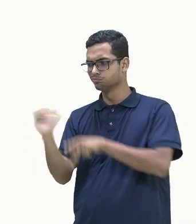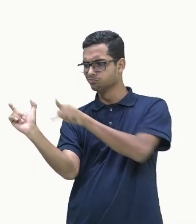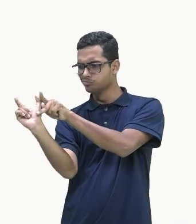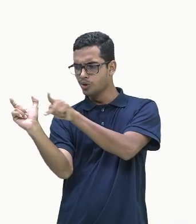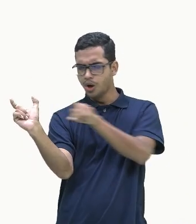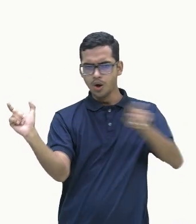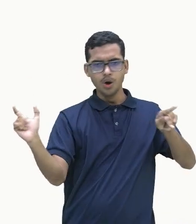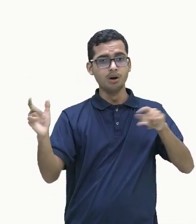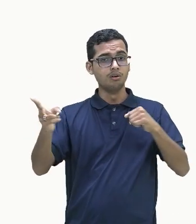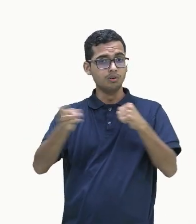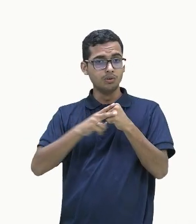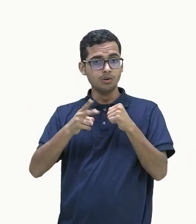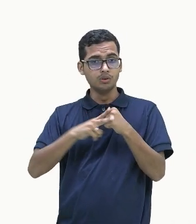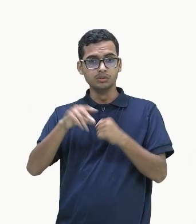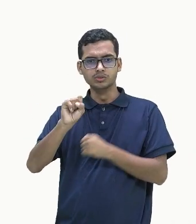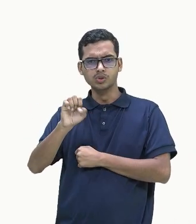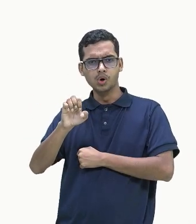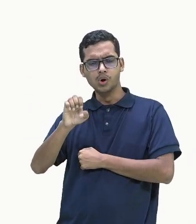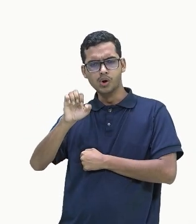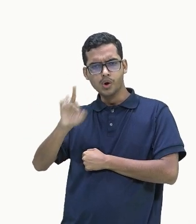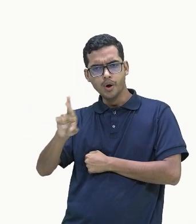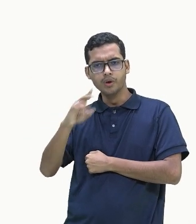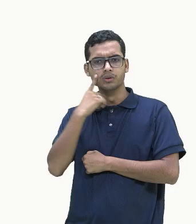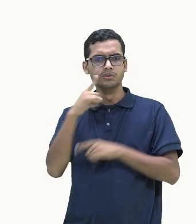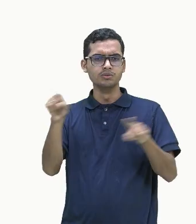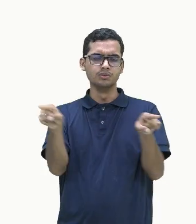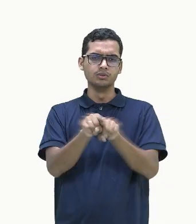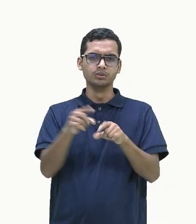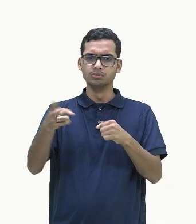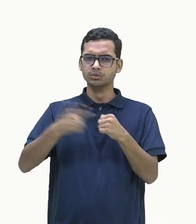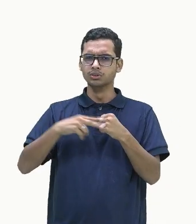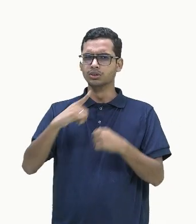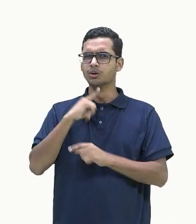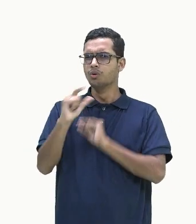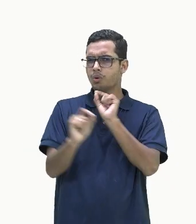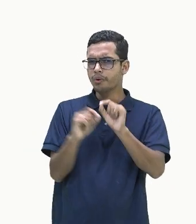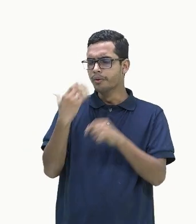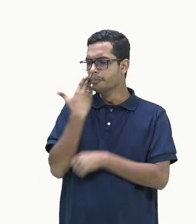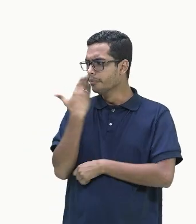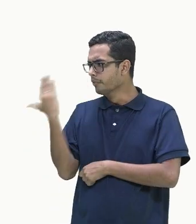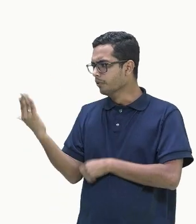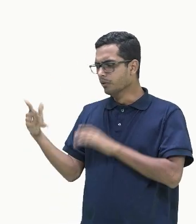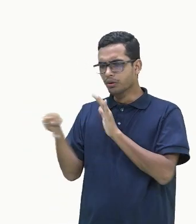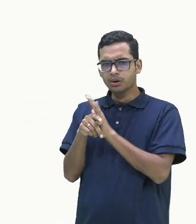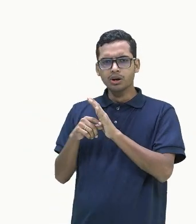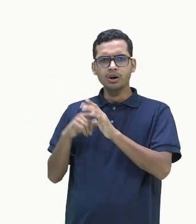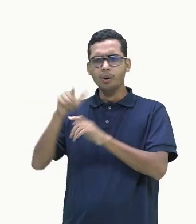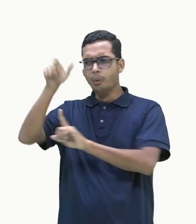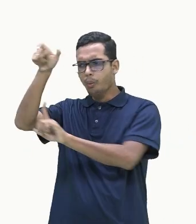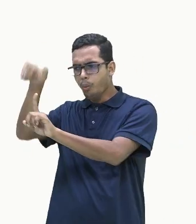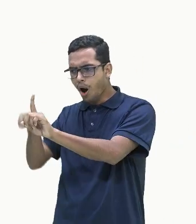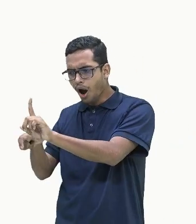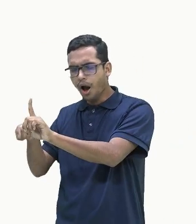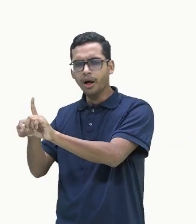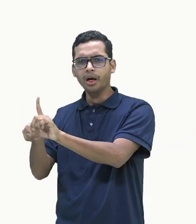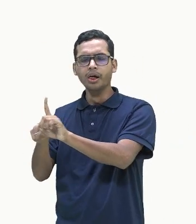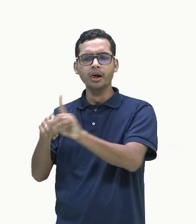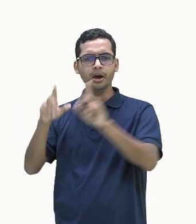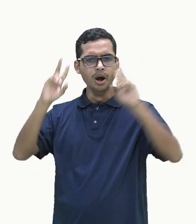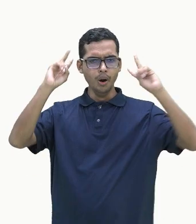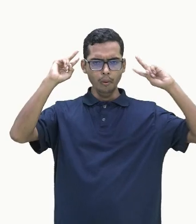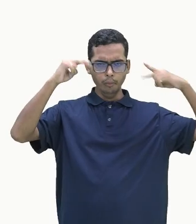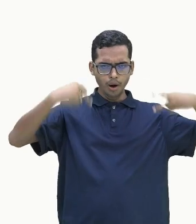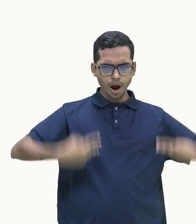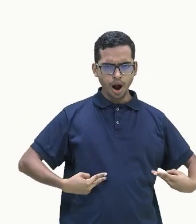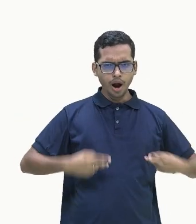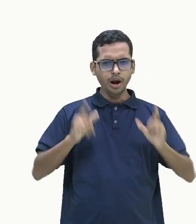é são. E ele existe, este verbo existe para ligar o sujeito, todos os seres humanos,